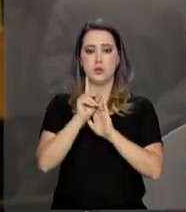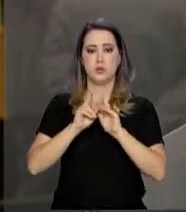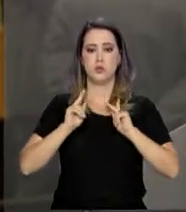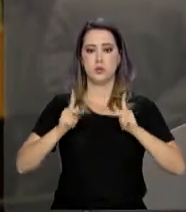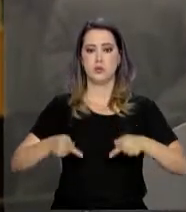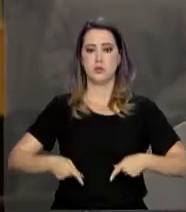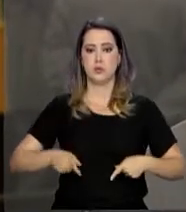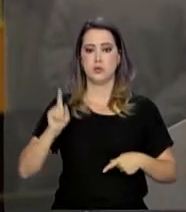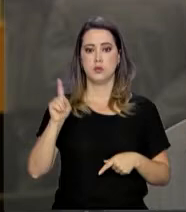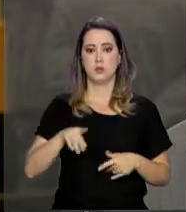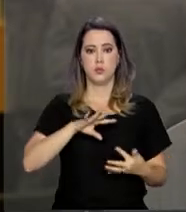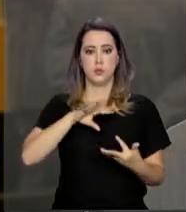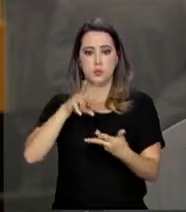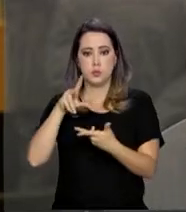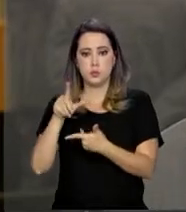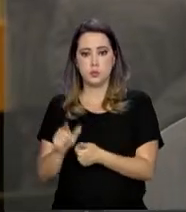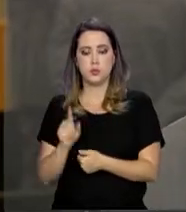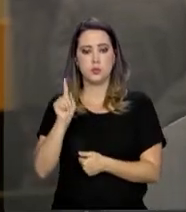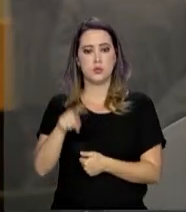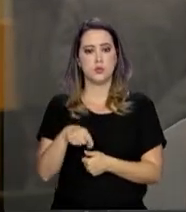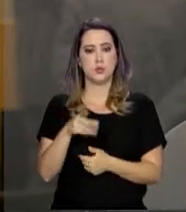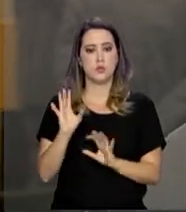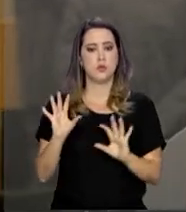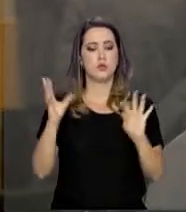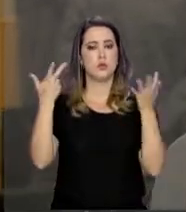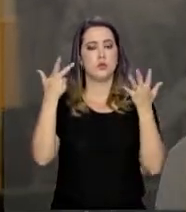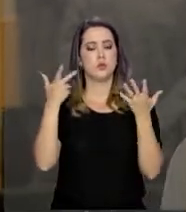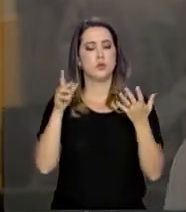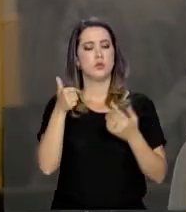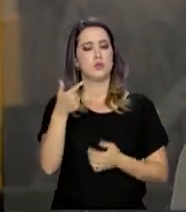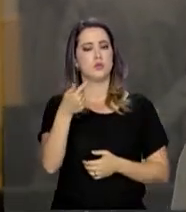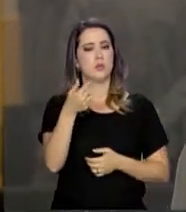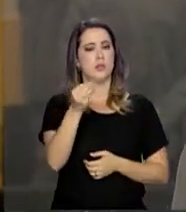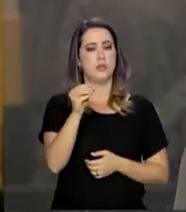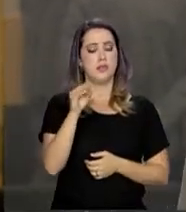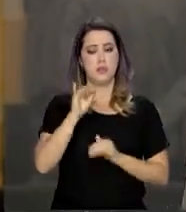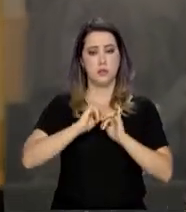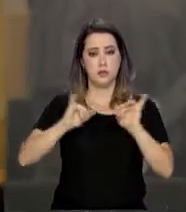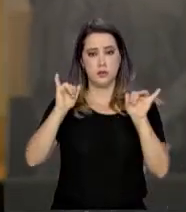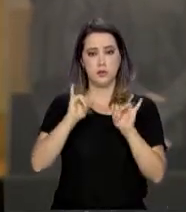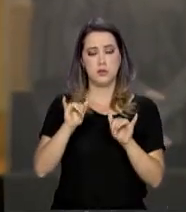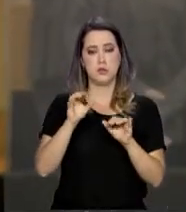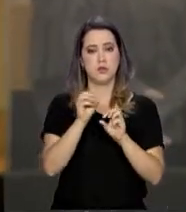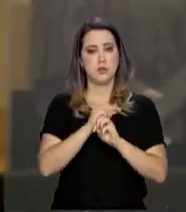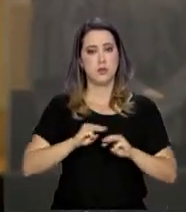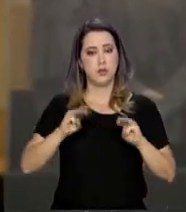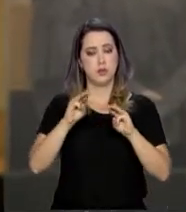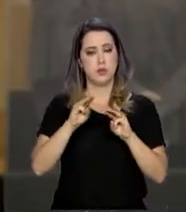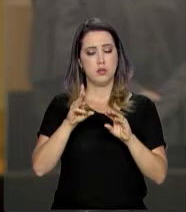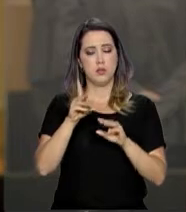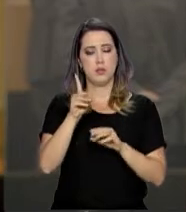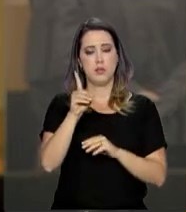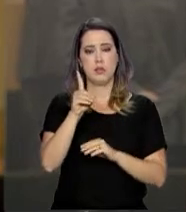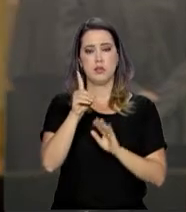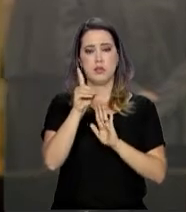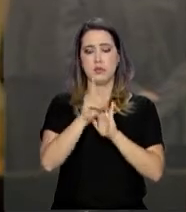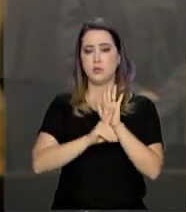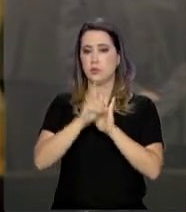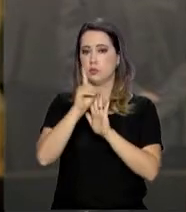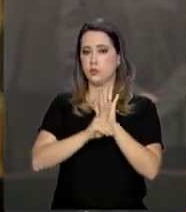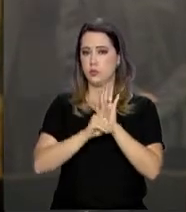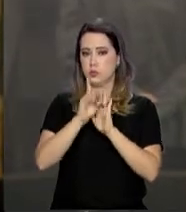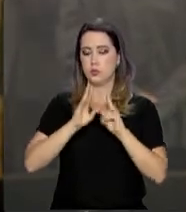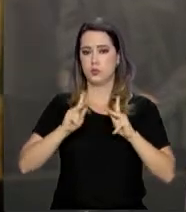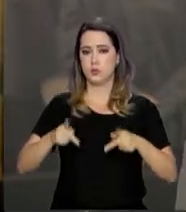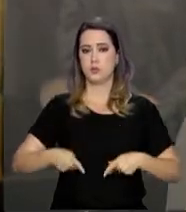uma declaração universal que é um curso comemorativo dos 70 anos da declaração universal dos direitos humanos o curso de educação